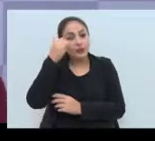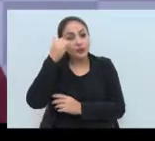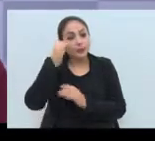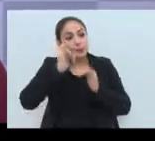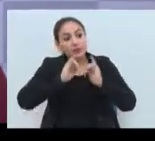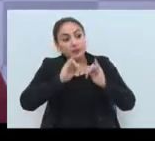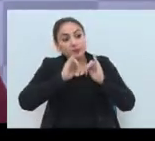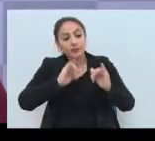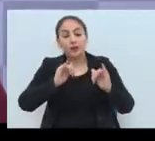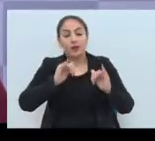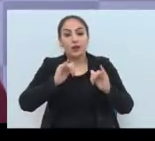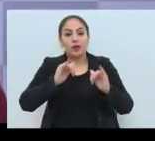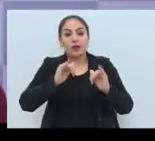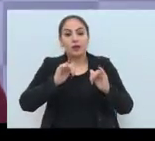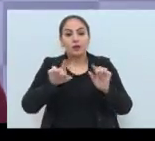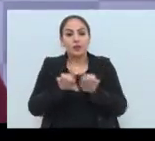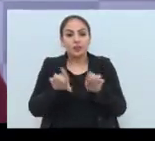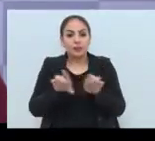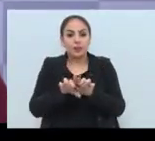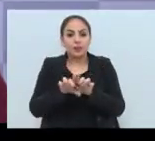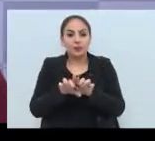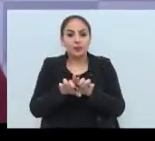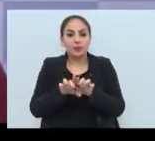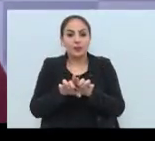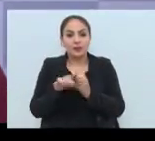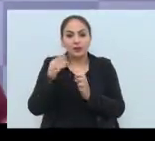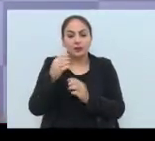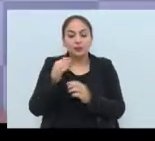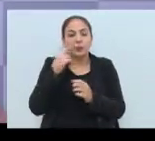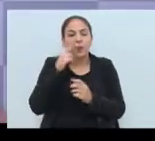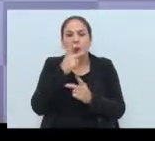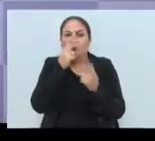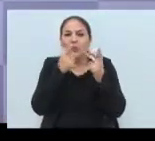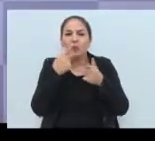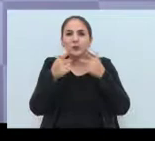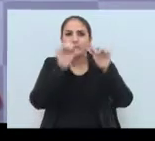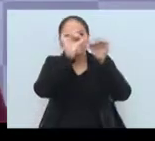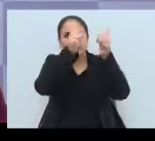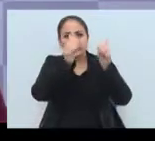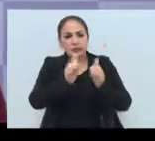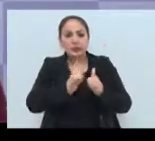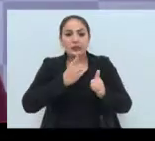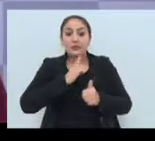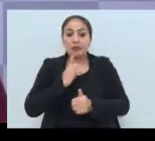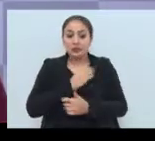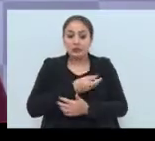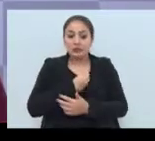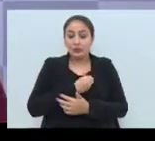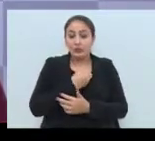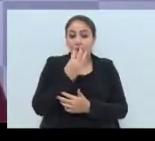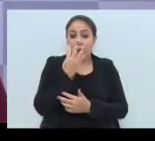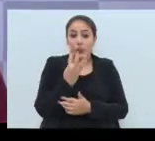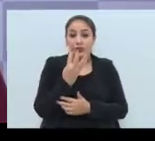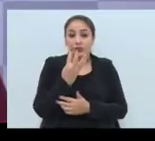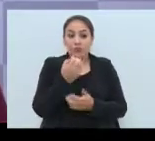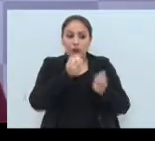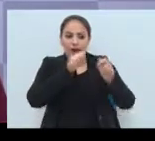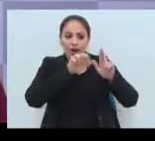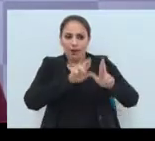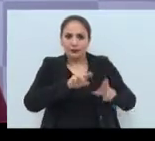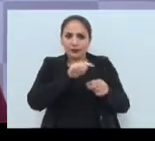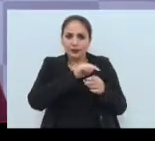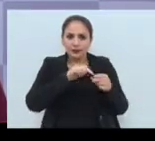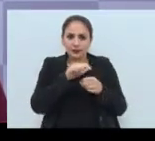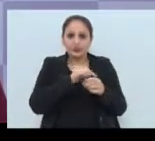dos focos, enfim, como eu falei na tribuna e mostrei no mapa, né, são os 4 setores